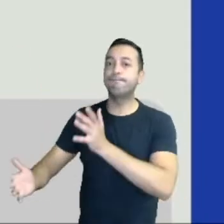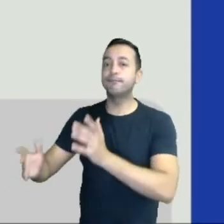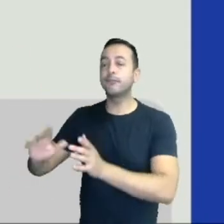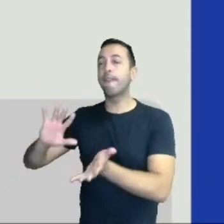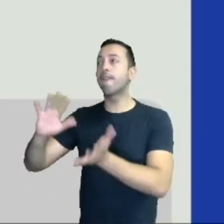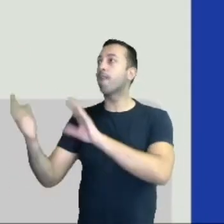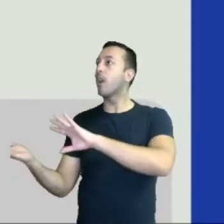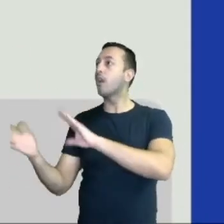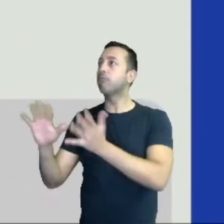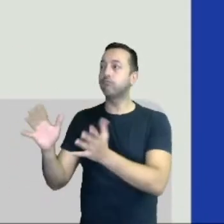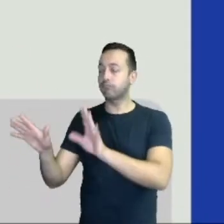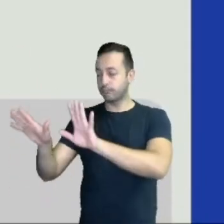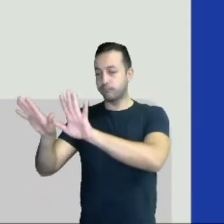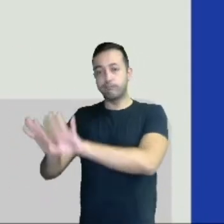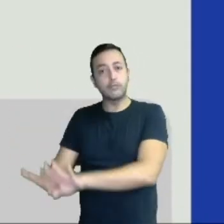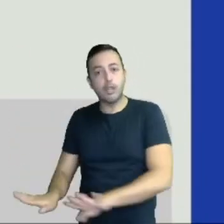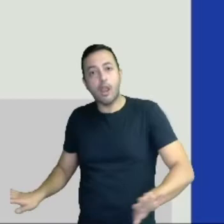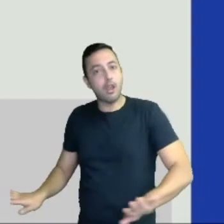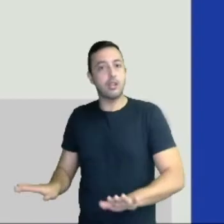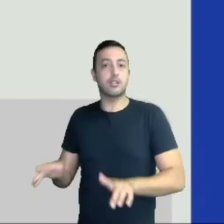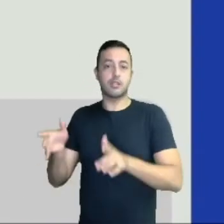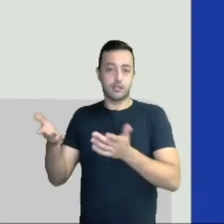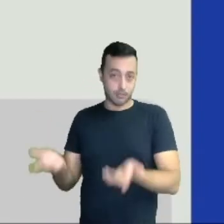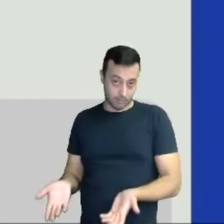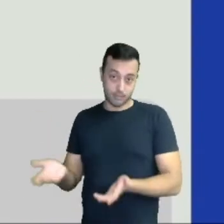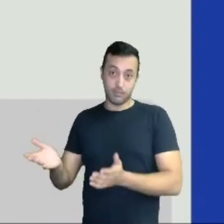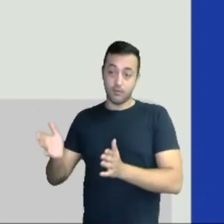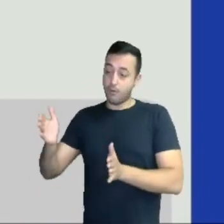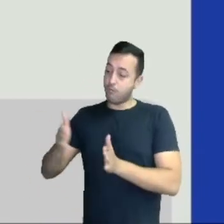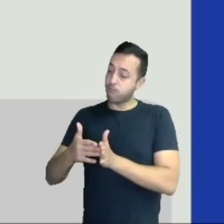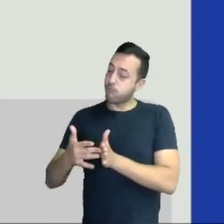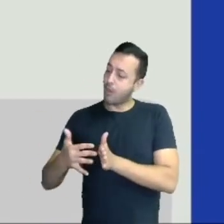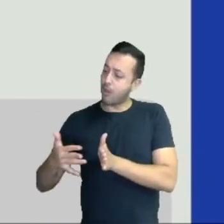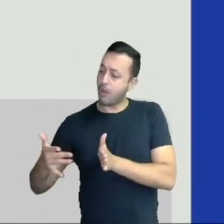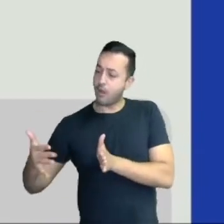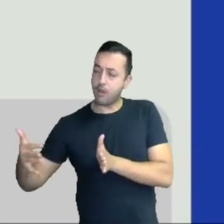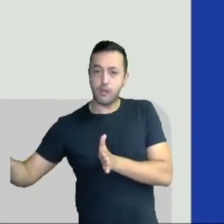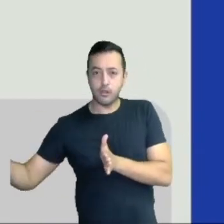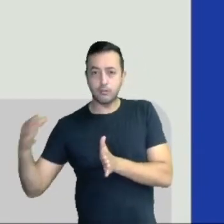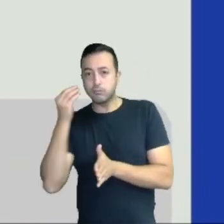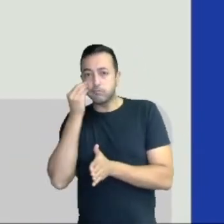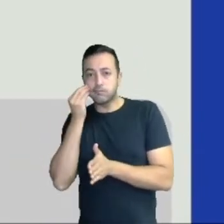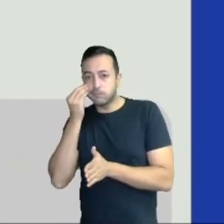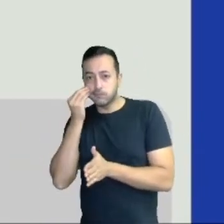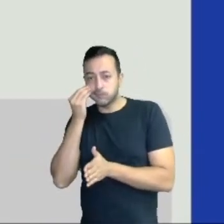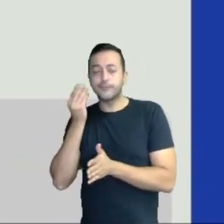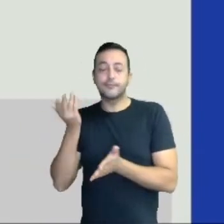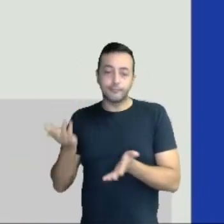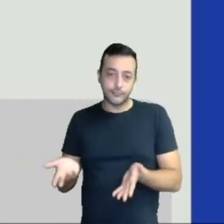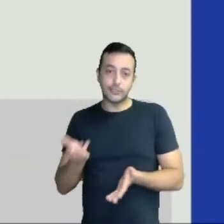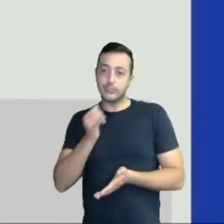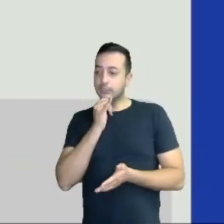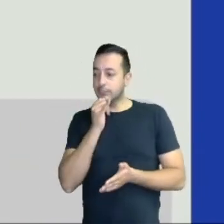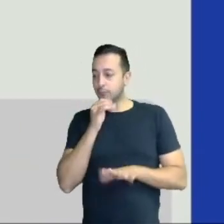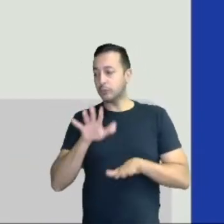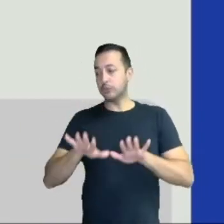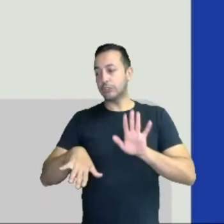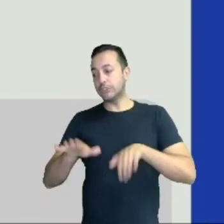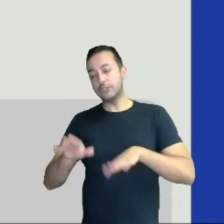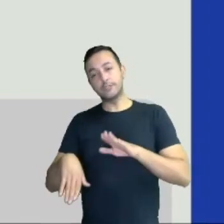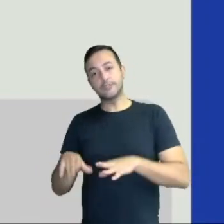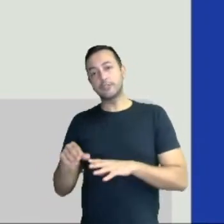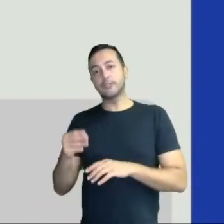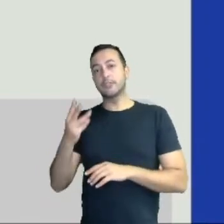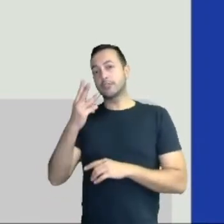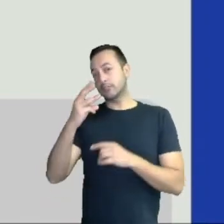tempo, ou seja, o comportamento da atmosfera durante um longo período de observação. Ou seja, aí bota aí, ó, geralmente é tomado